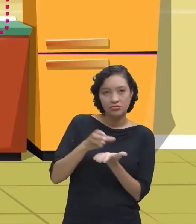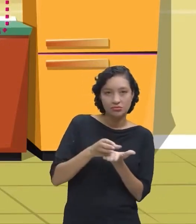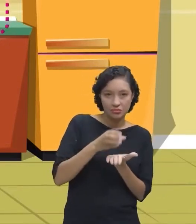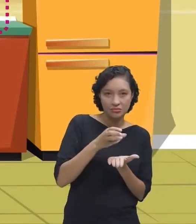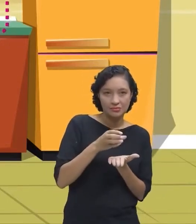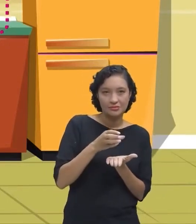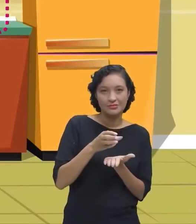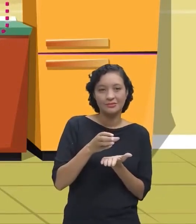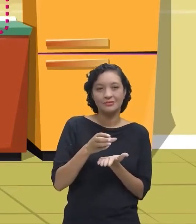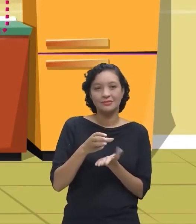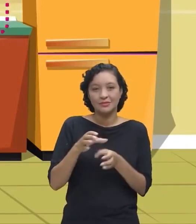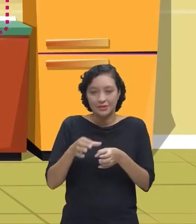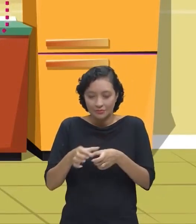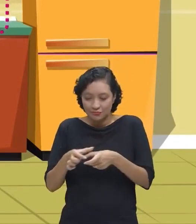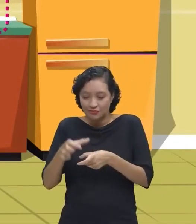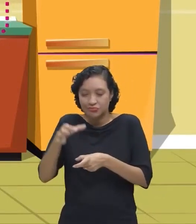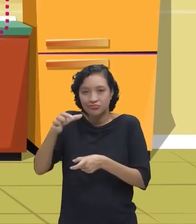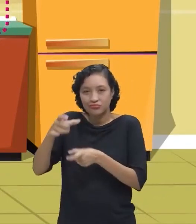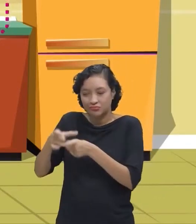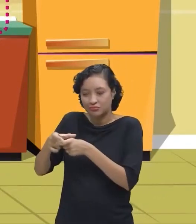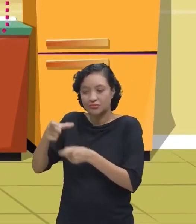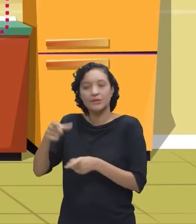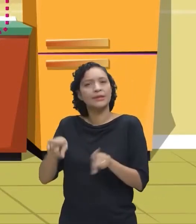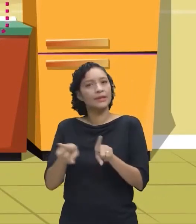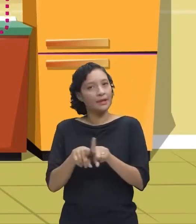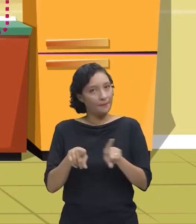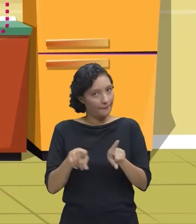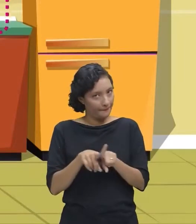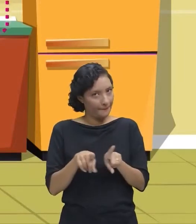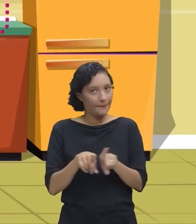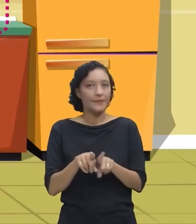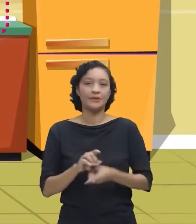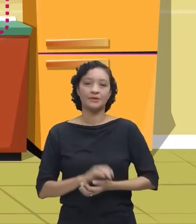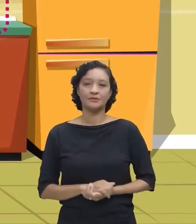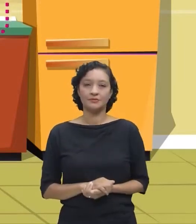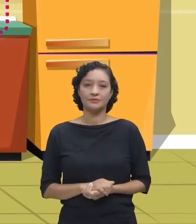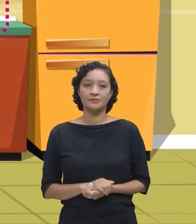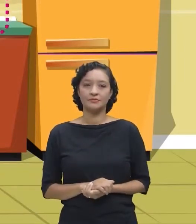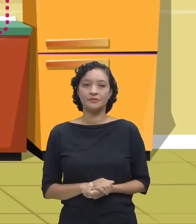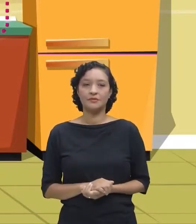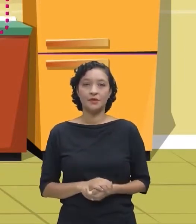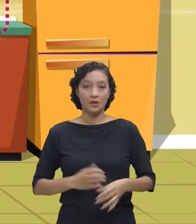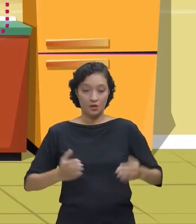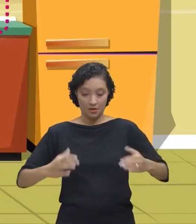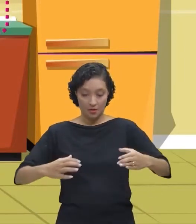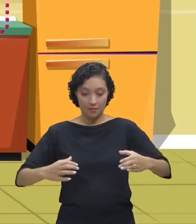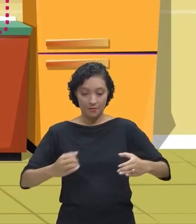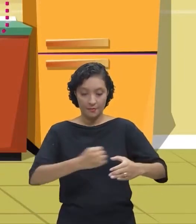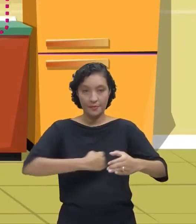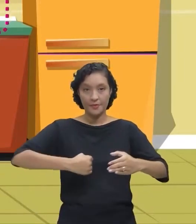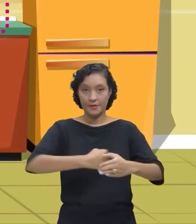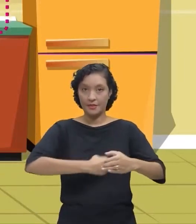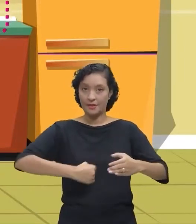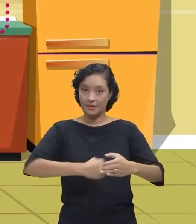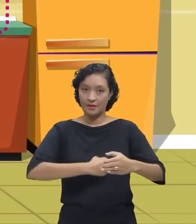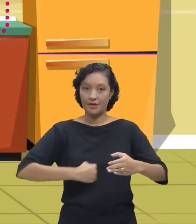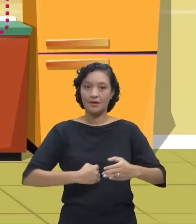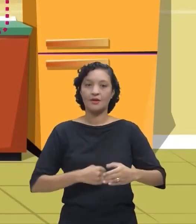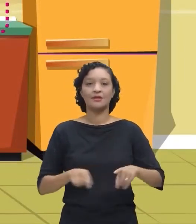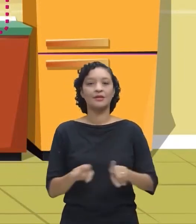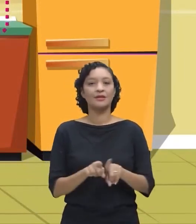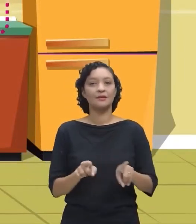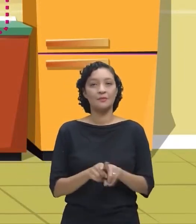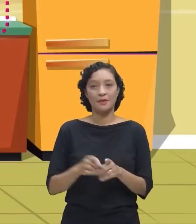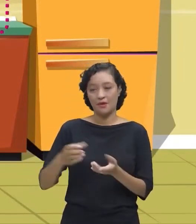potinhos compridinhos, são cilindros. E a panela aqui, ó. Tem a panela, tem a